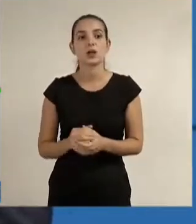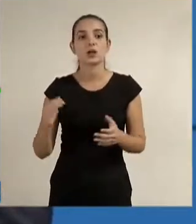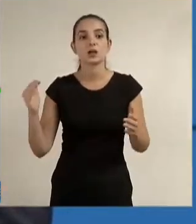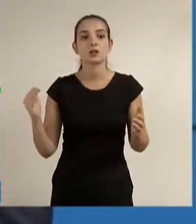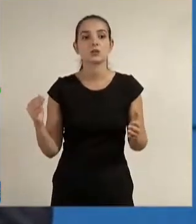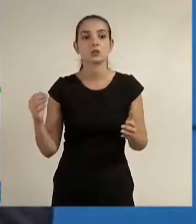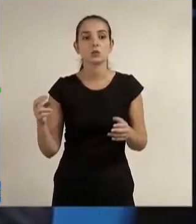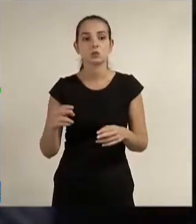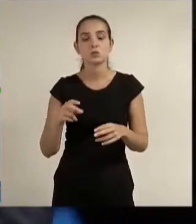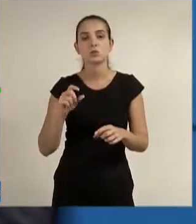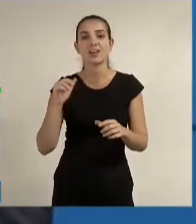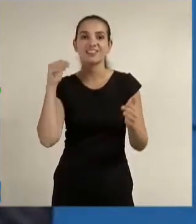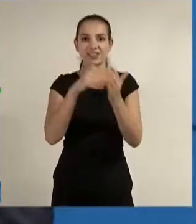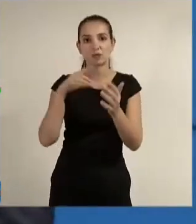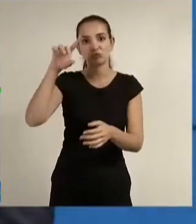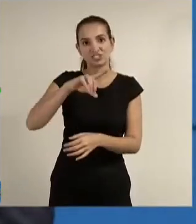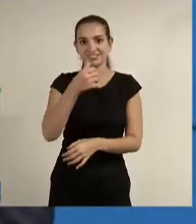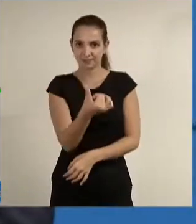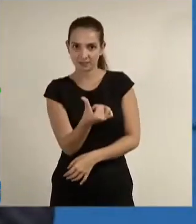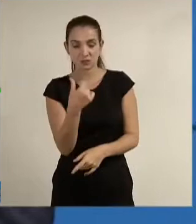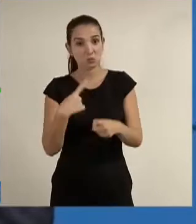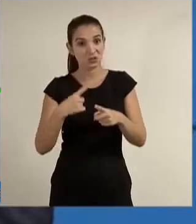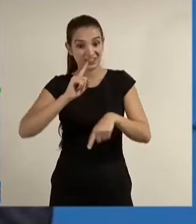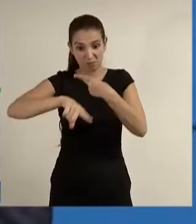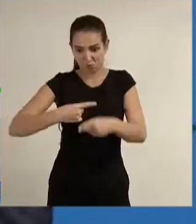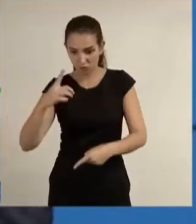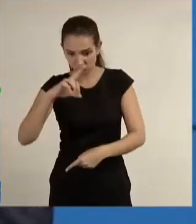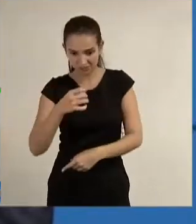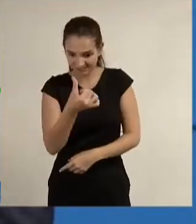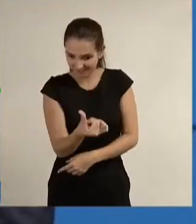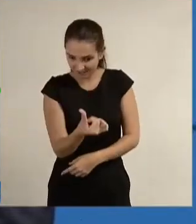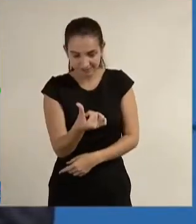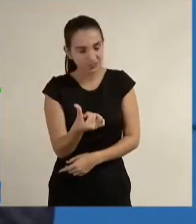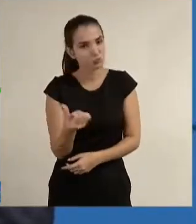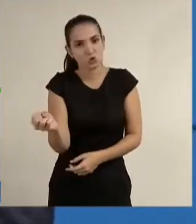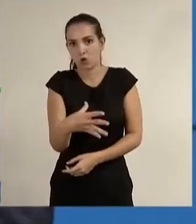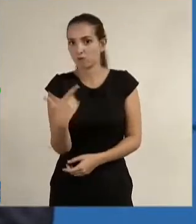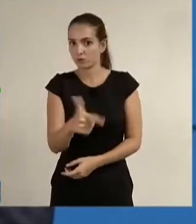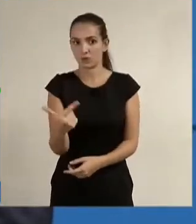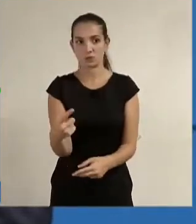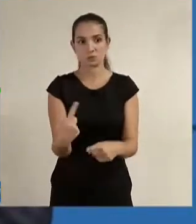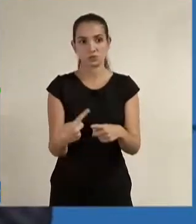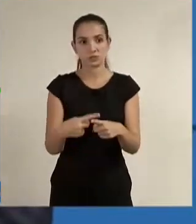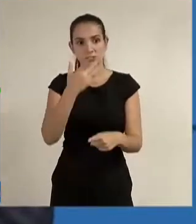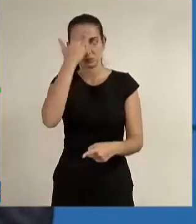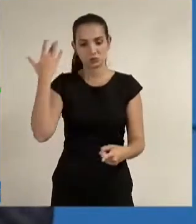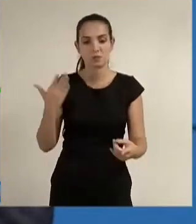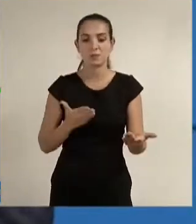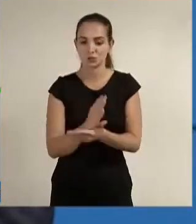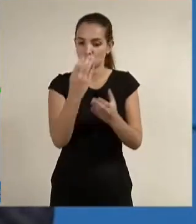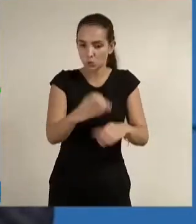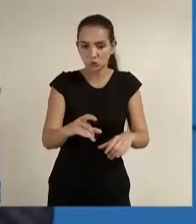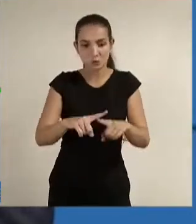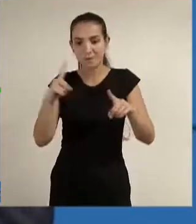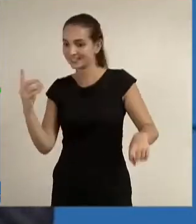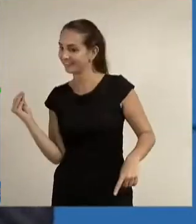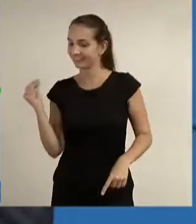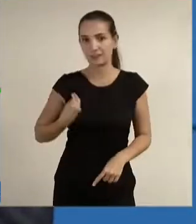será renovado o concurso, até porque se as pessoas que passam num concurso não se apresenta, é porque ela não quer